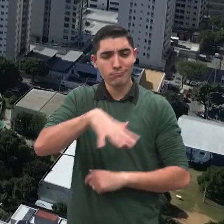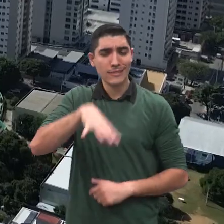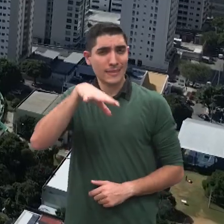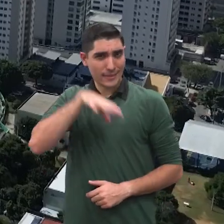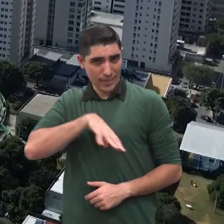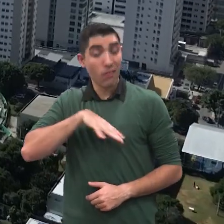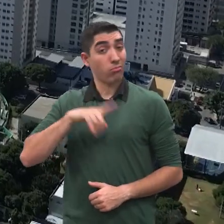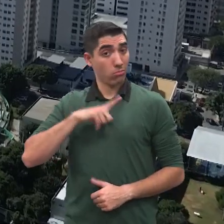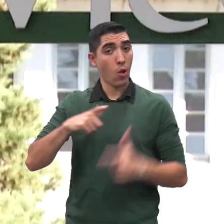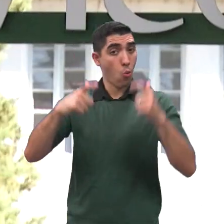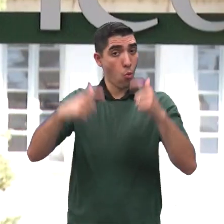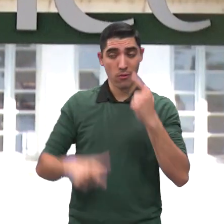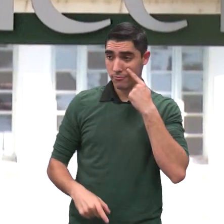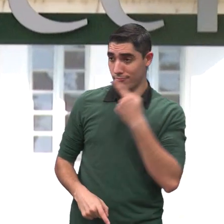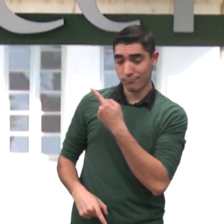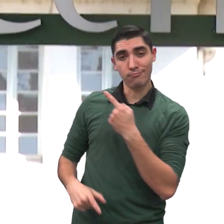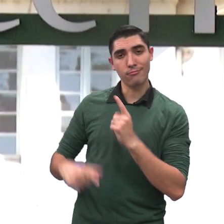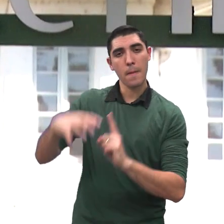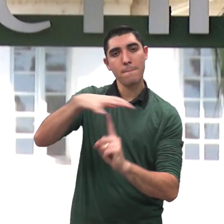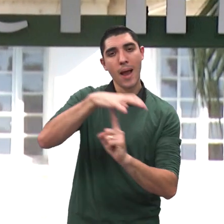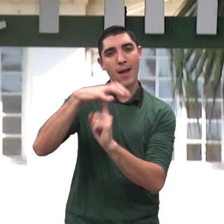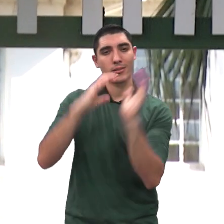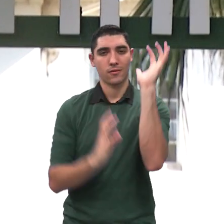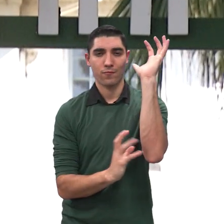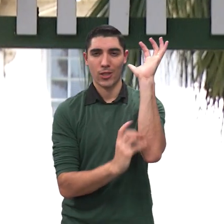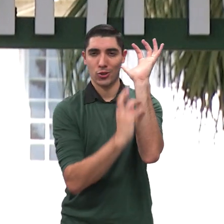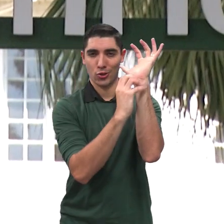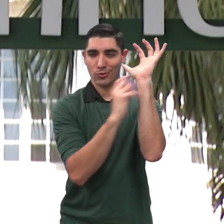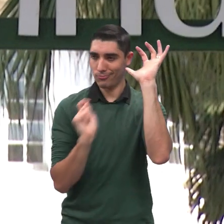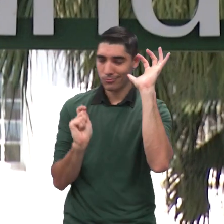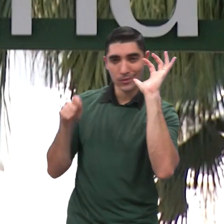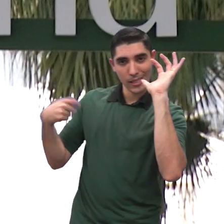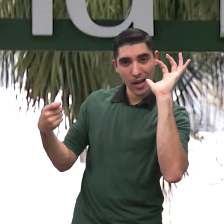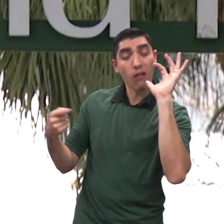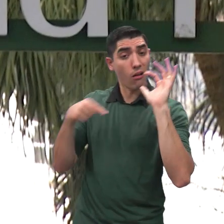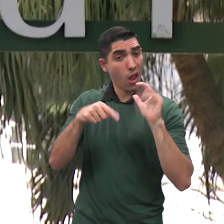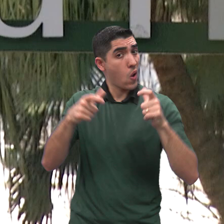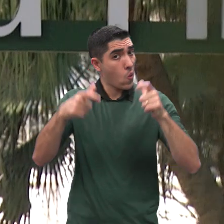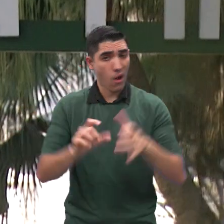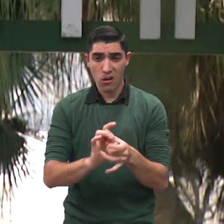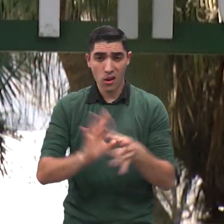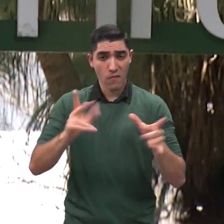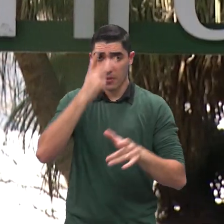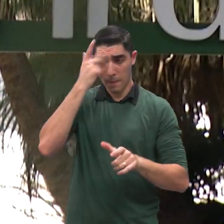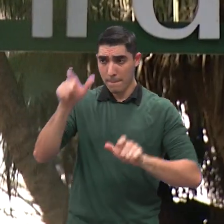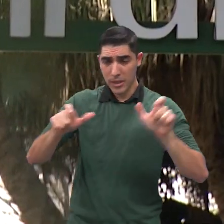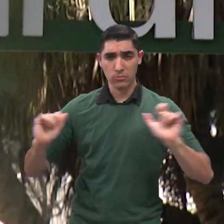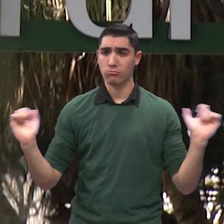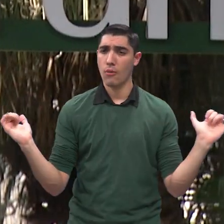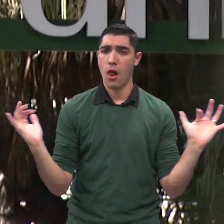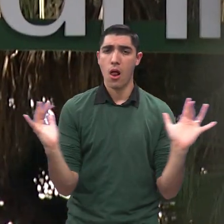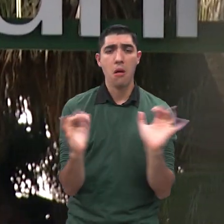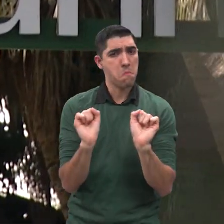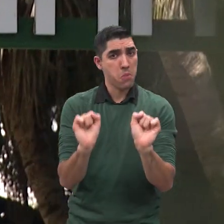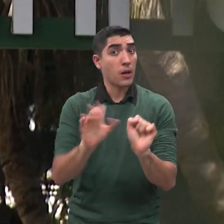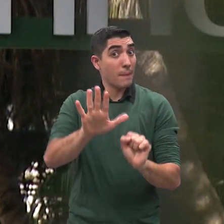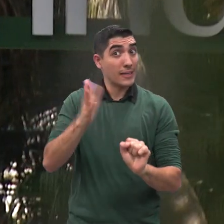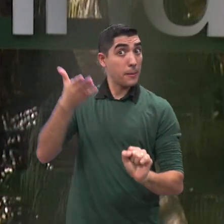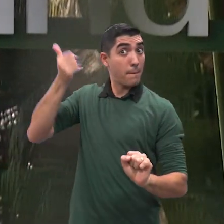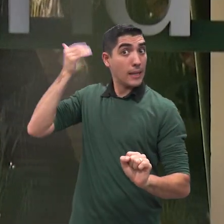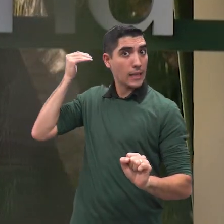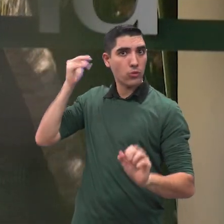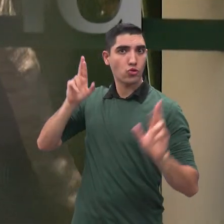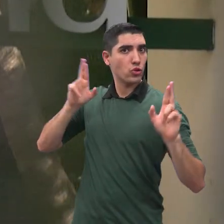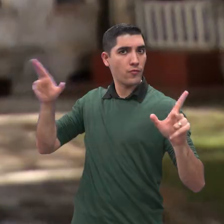de São José dos Campos, o Parque Vicentina Aranha é hoje um espaço de lazer aberto à comunidade. Mas nem